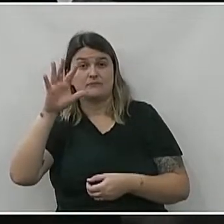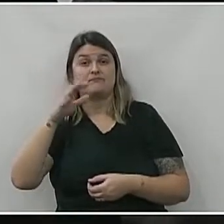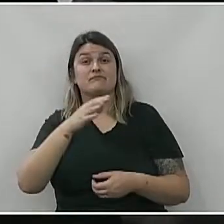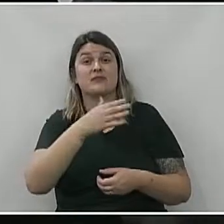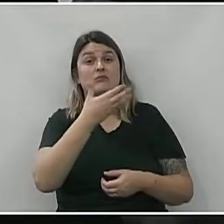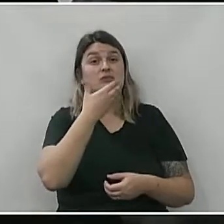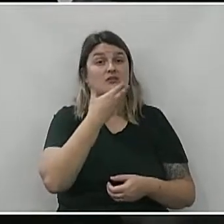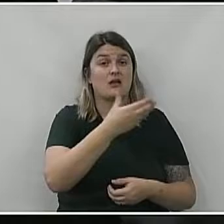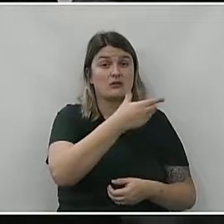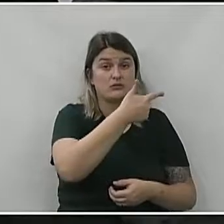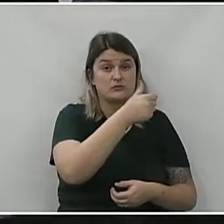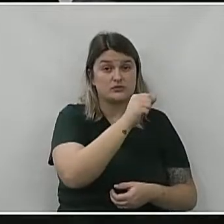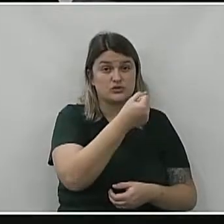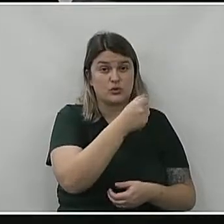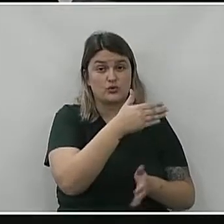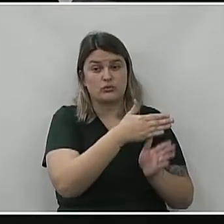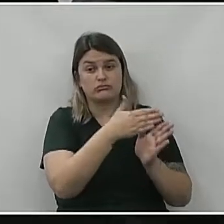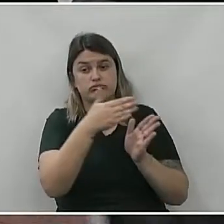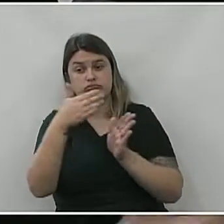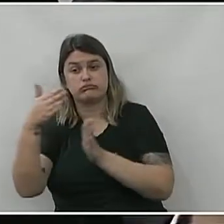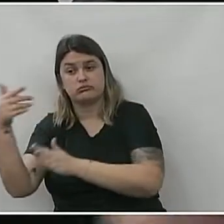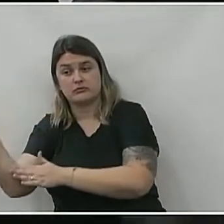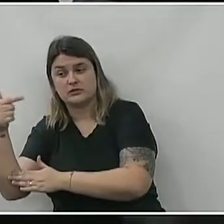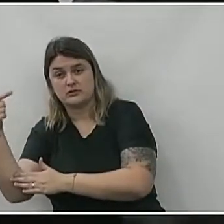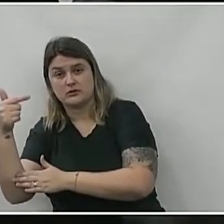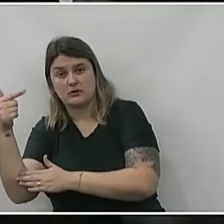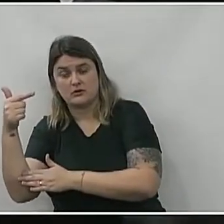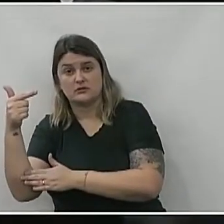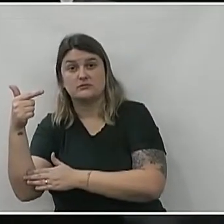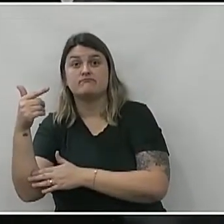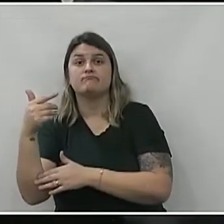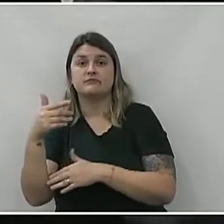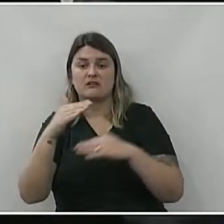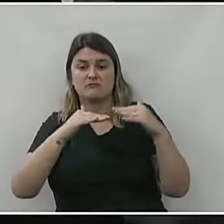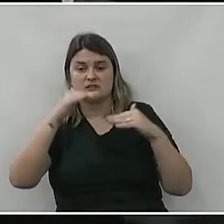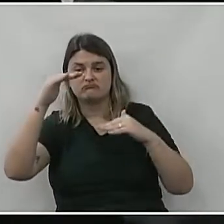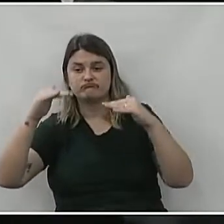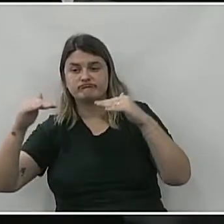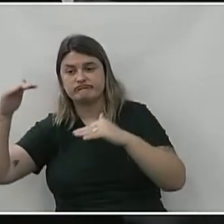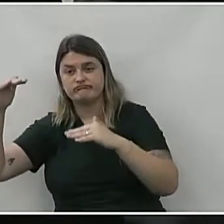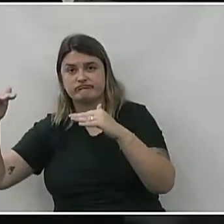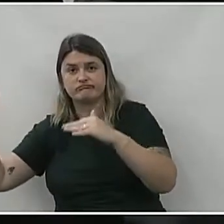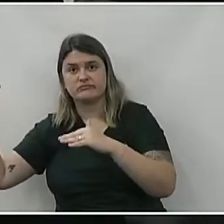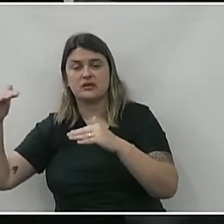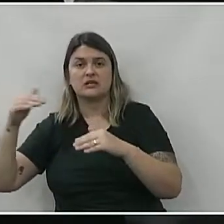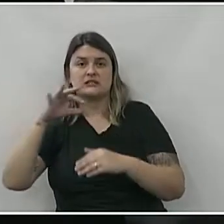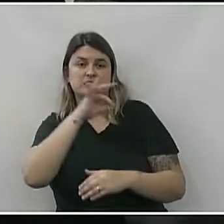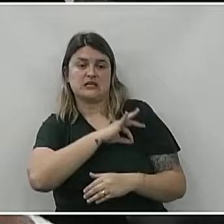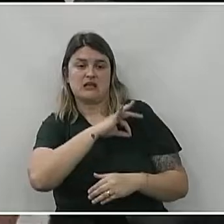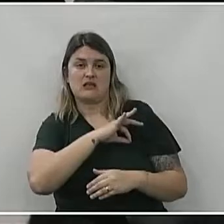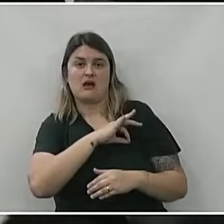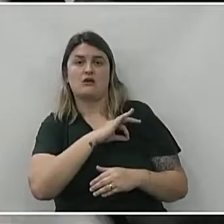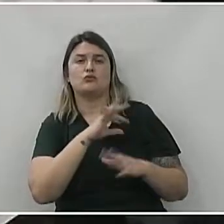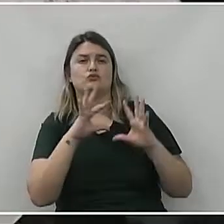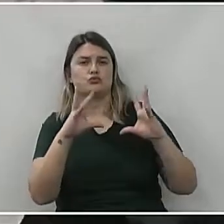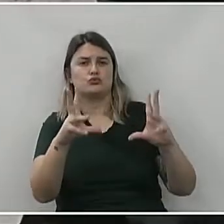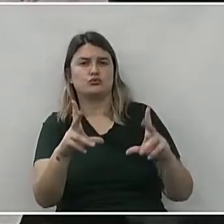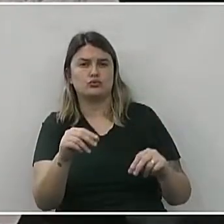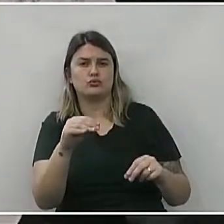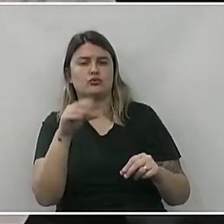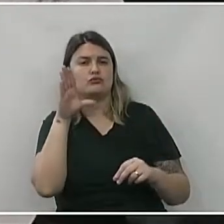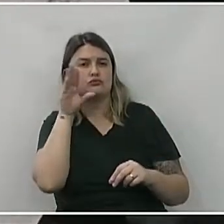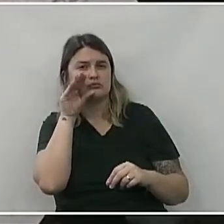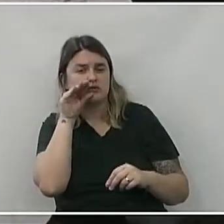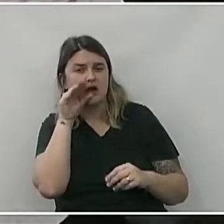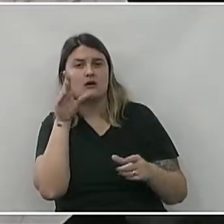dezembro de 2022, houve 3 datas base da categoria que ocorrem sempre no mês de maio de cada ano, reajustando o salário de todos os funcionários que trabalham no